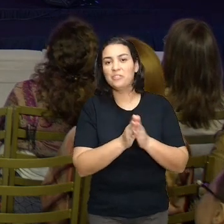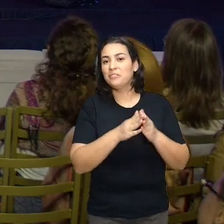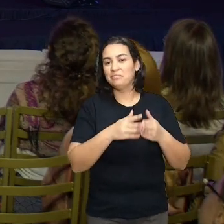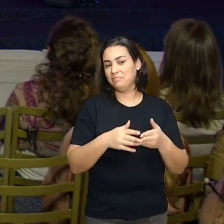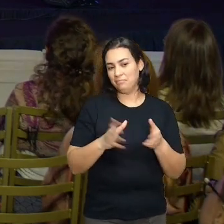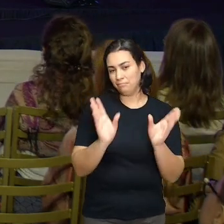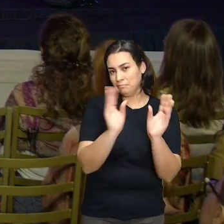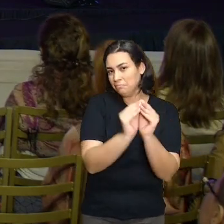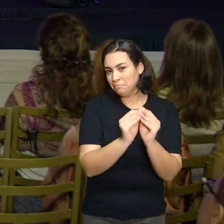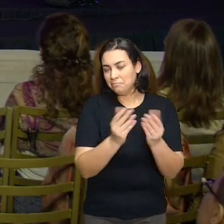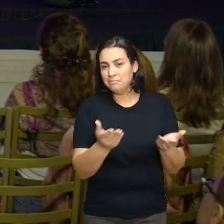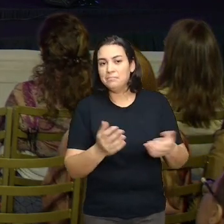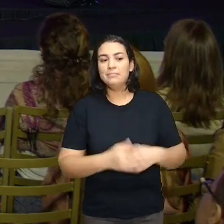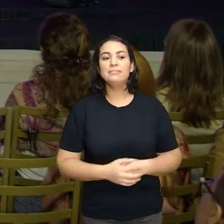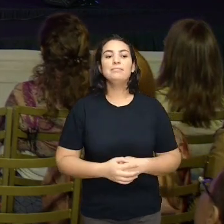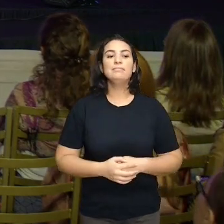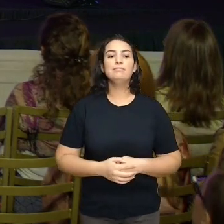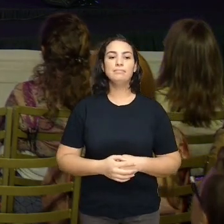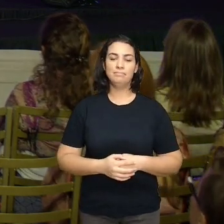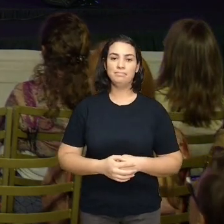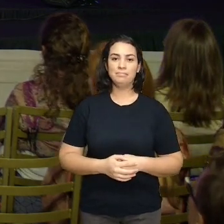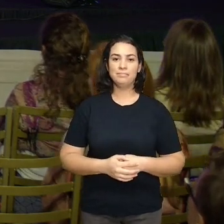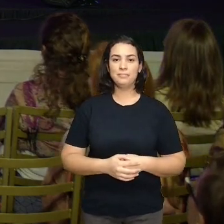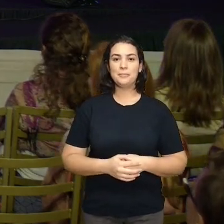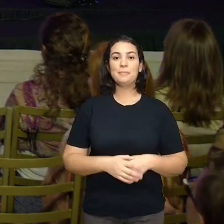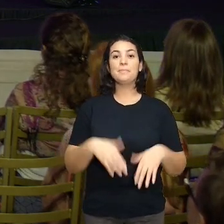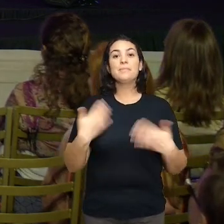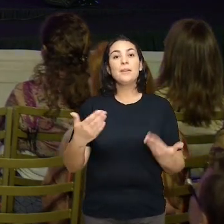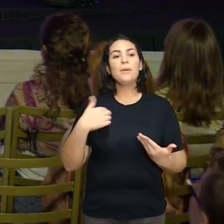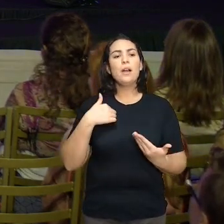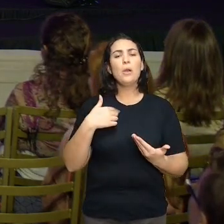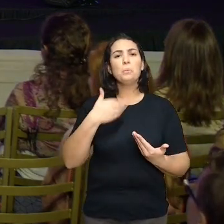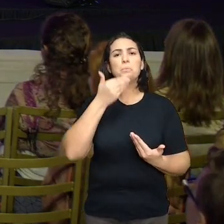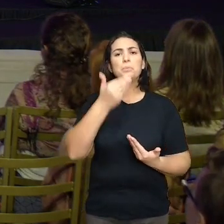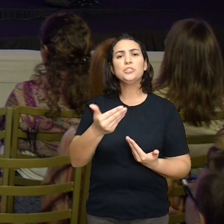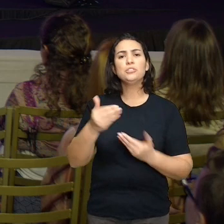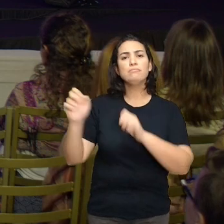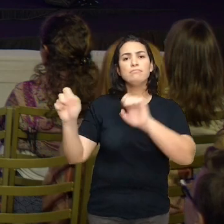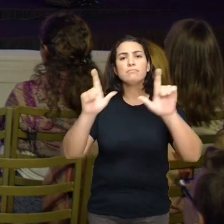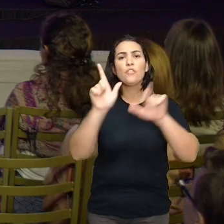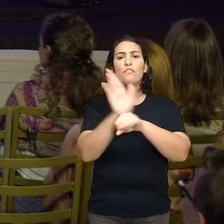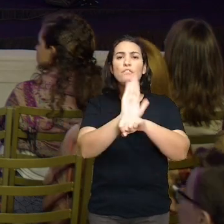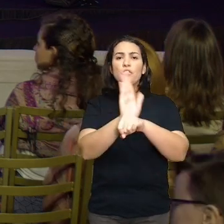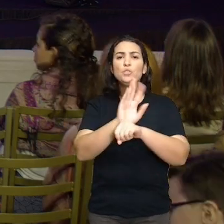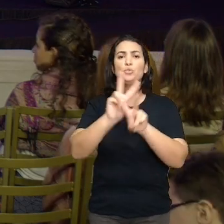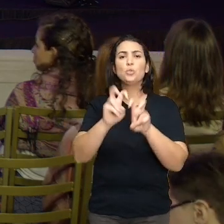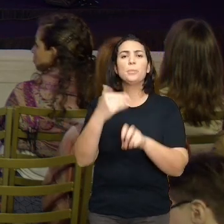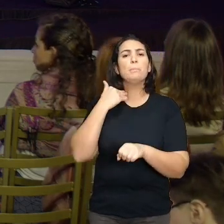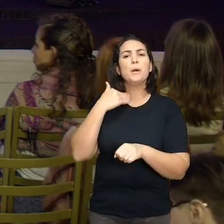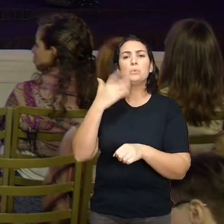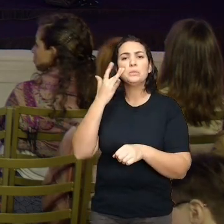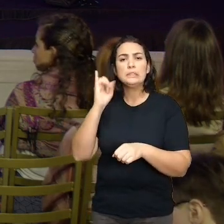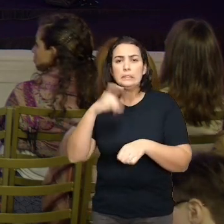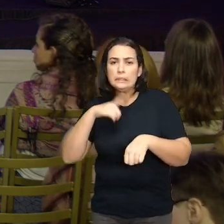obrigado. Eu tinha pedido para passar um vídeo sobre o banco, não sei se vai dar tempo.